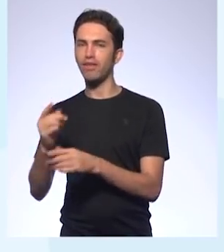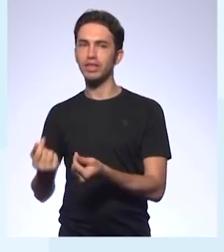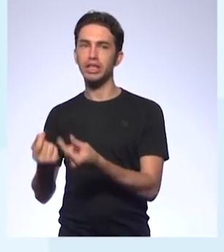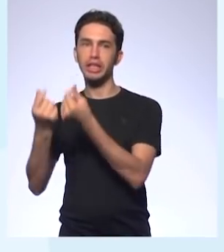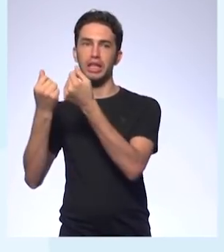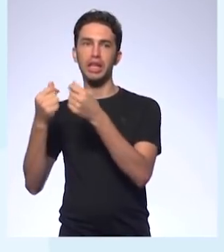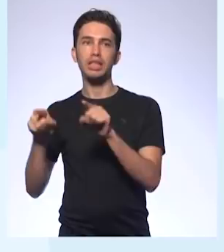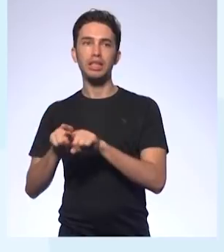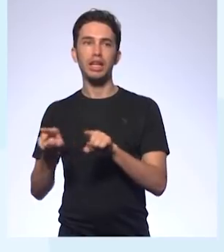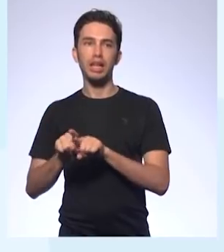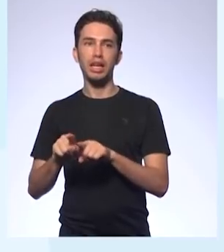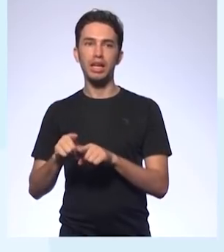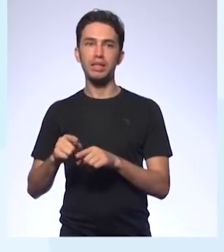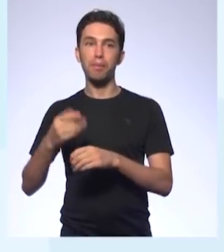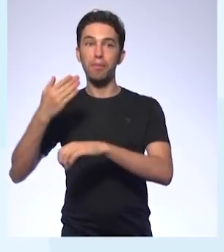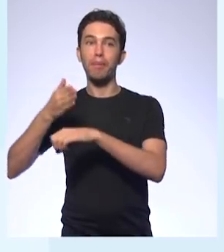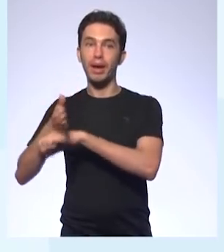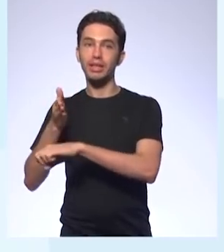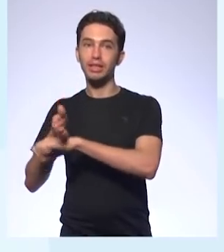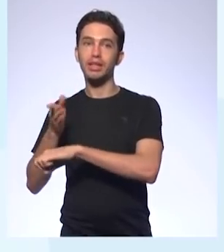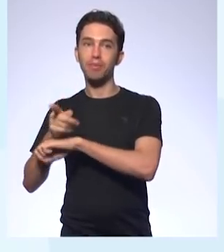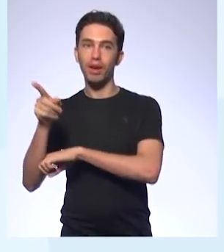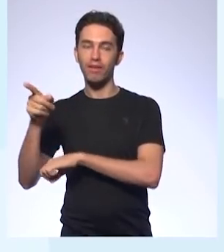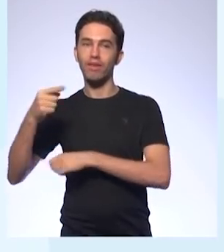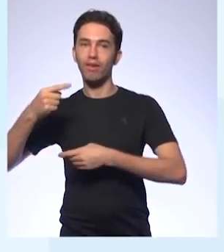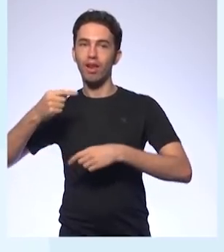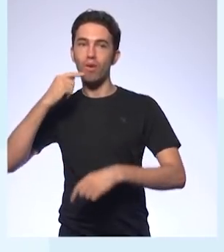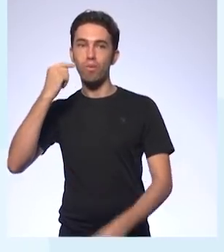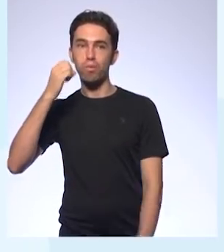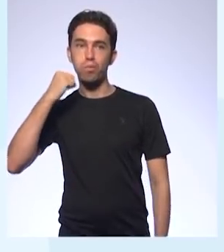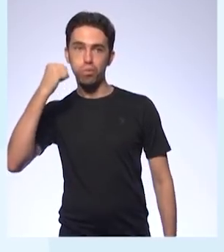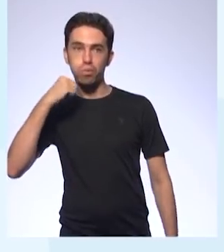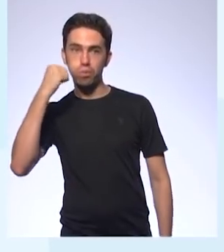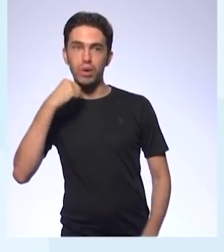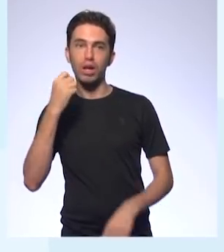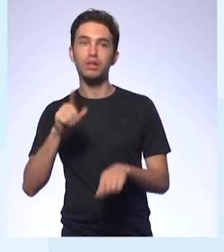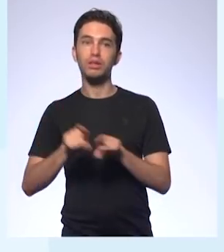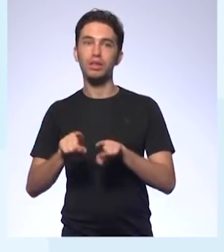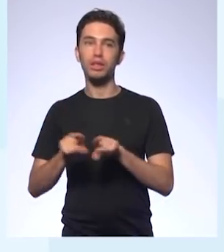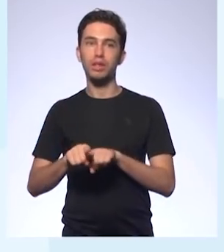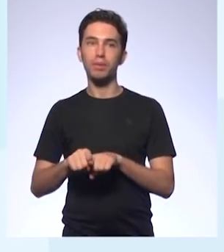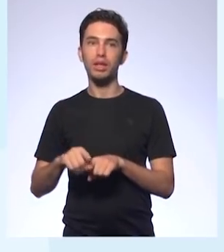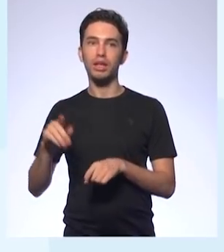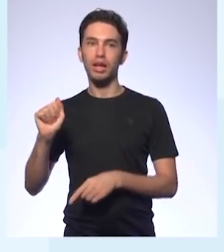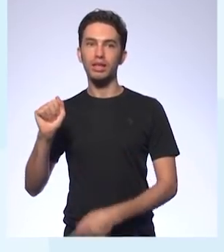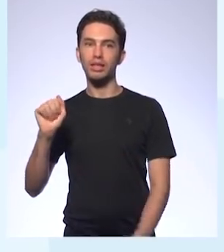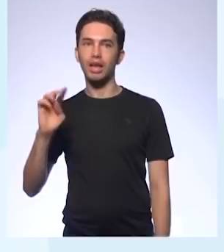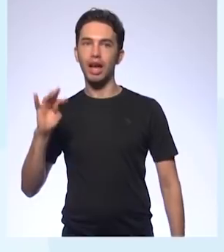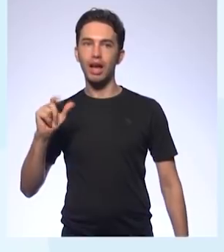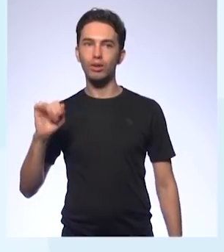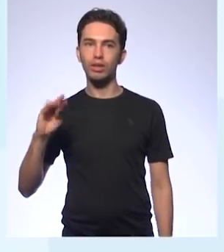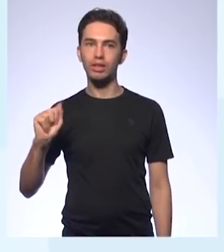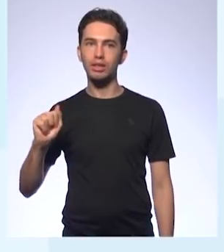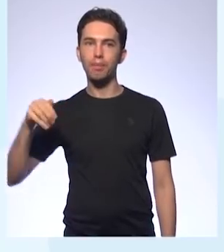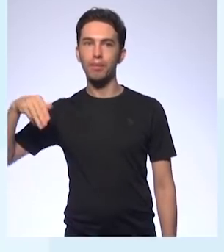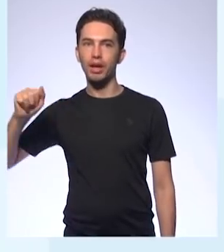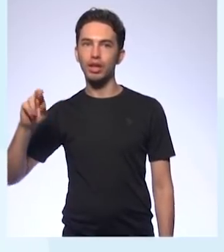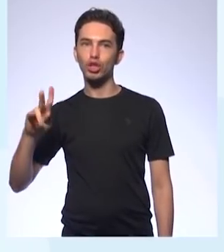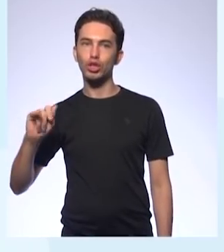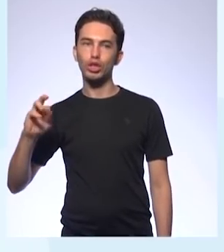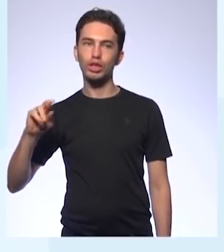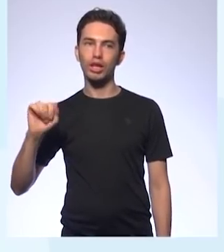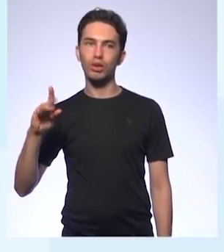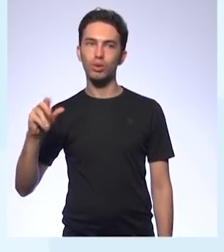comandavam o exército, acumulavam riquezas. E aí tem uma observação ao lado, conscrição, trabalho